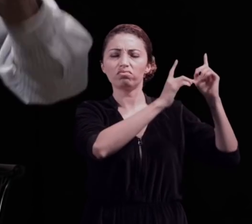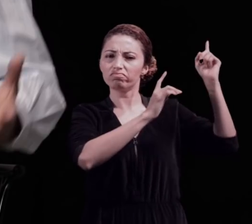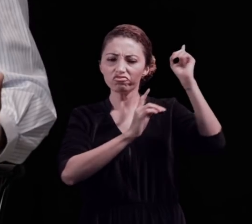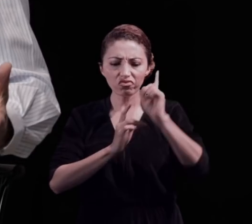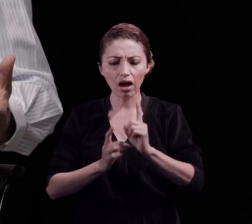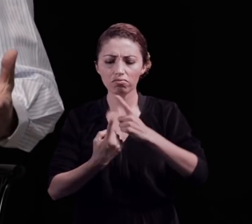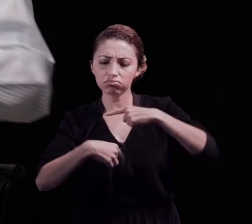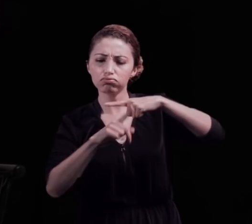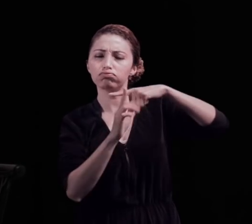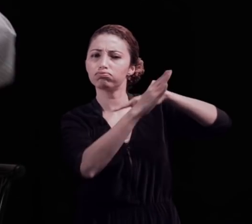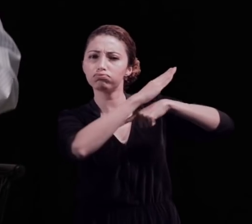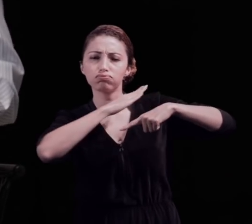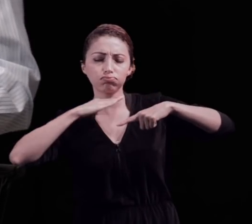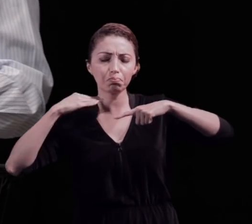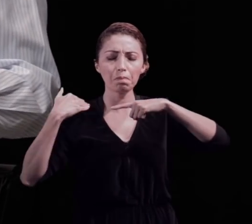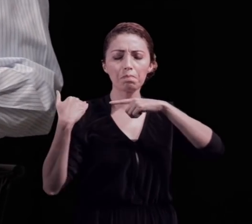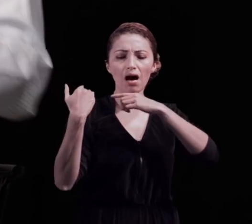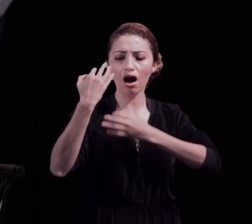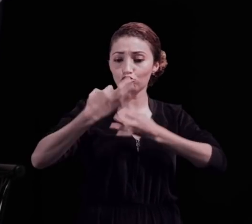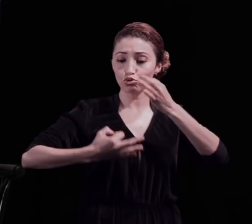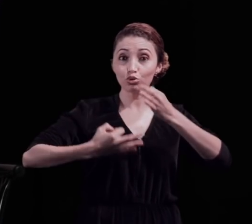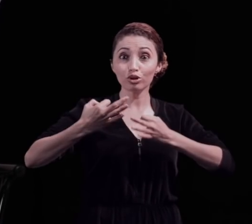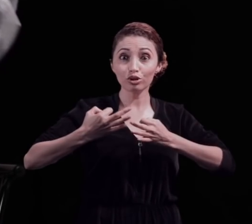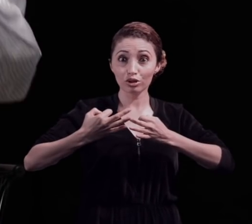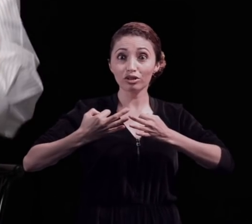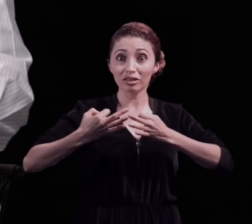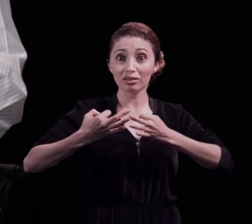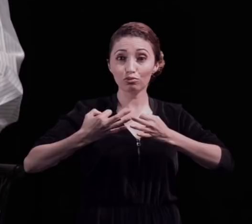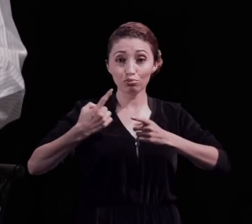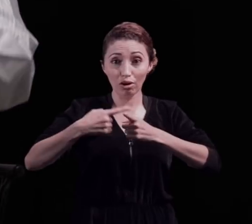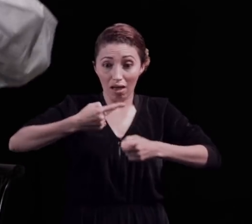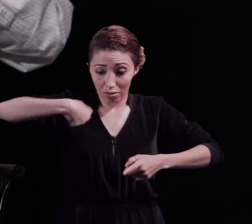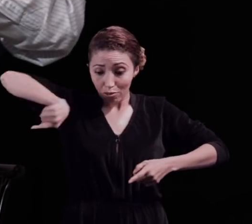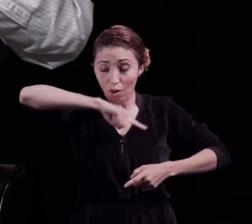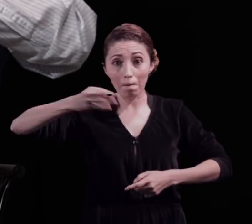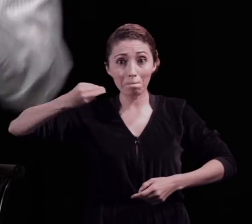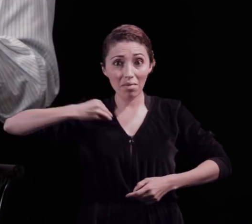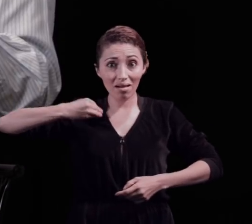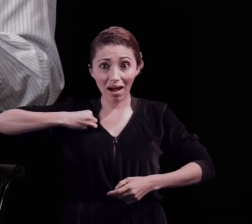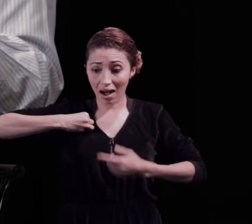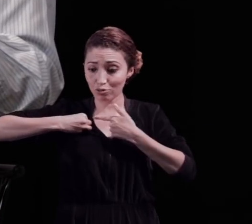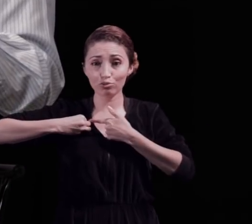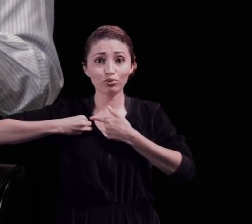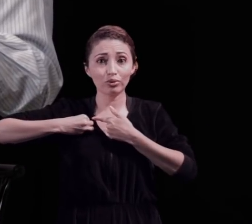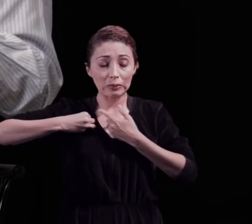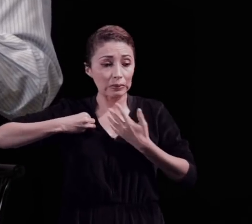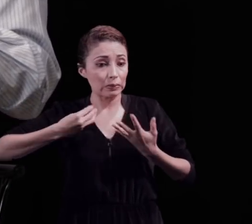a justiça para toda a humanidade. Deus se torna homem, paga o preço do meu